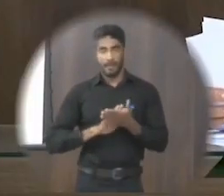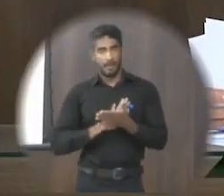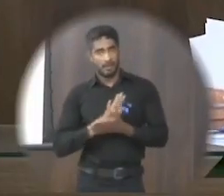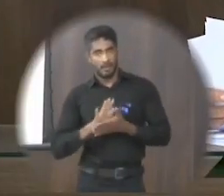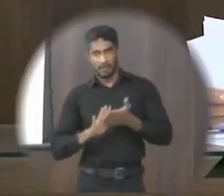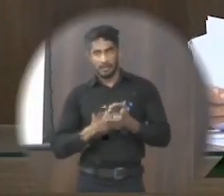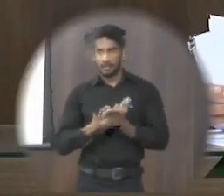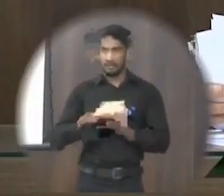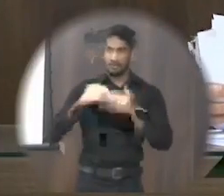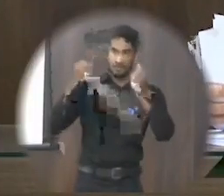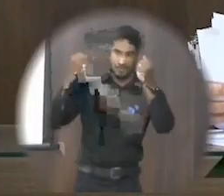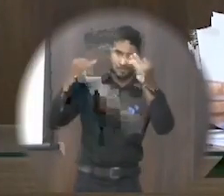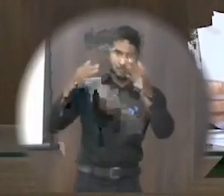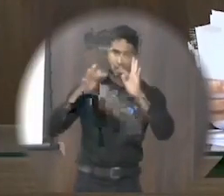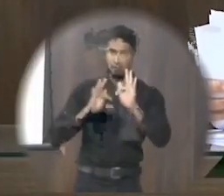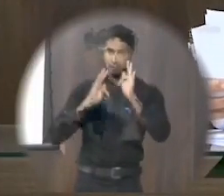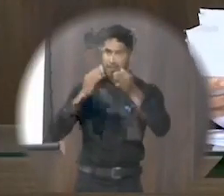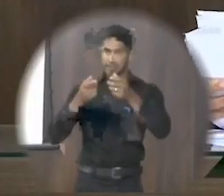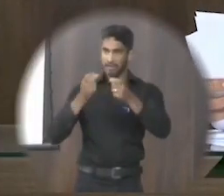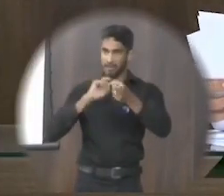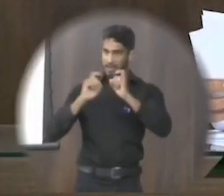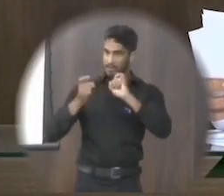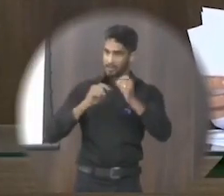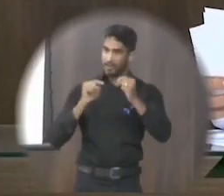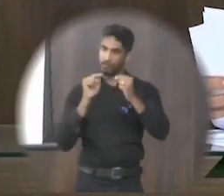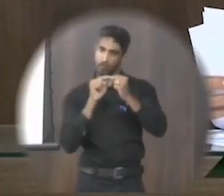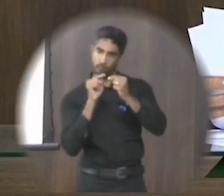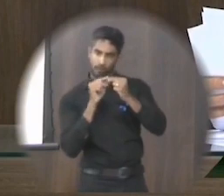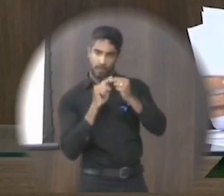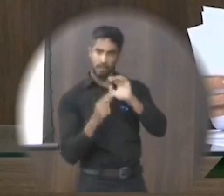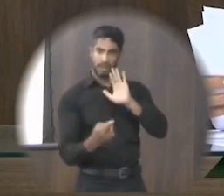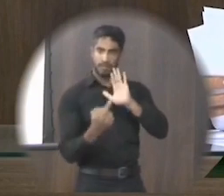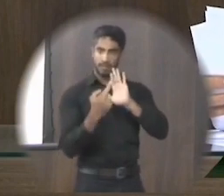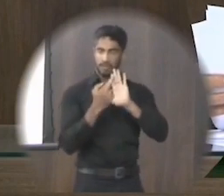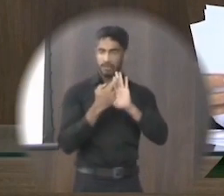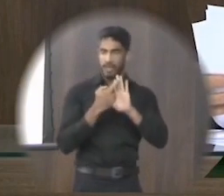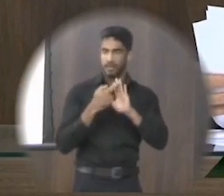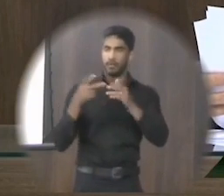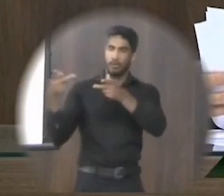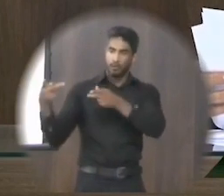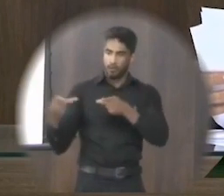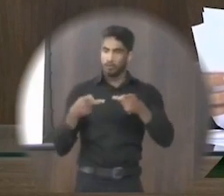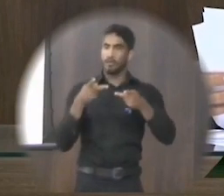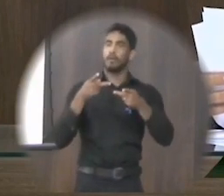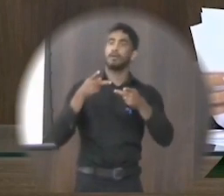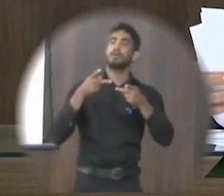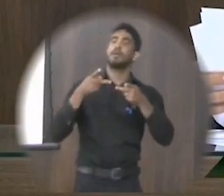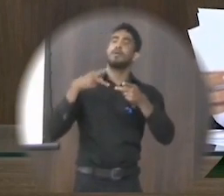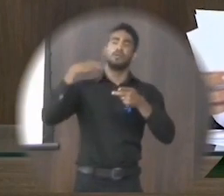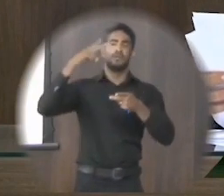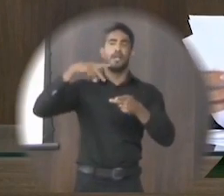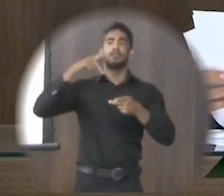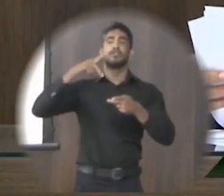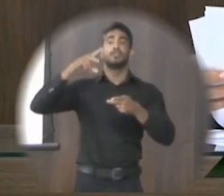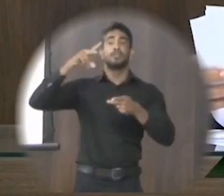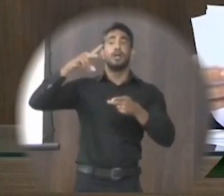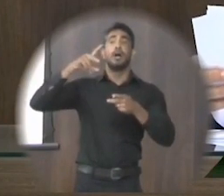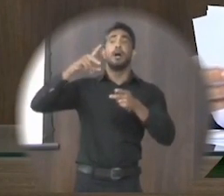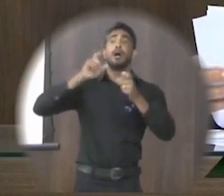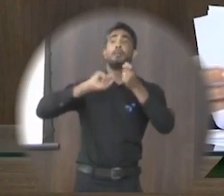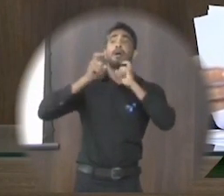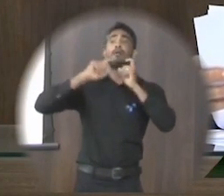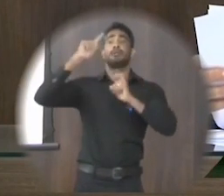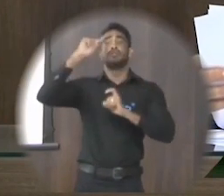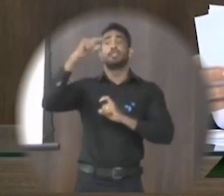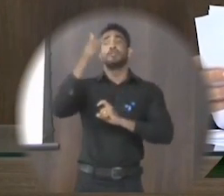Nada mais havendo a se tratar, dou por encerrada a reunião. Conforme determina o regimento interno dessa casa, convoco os vereadores para a ordinária deliberativa do dia